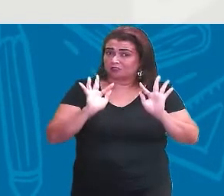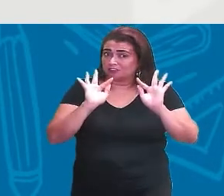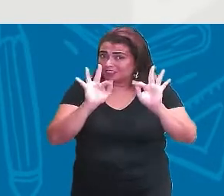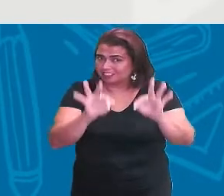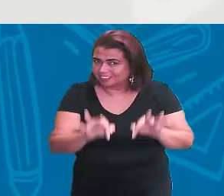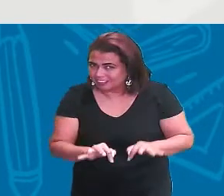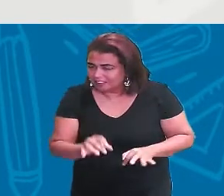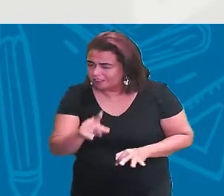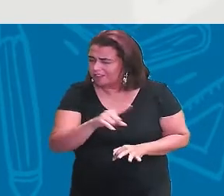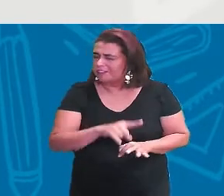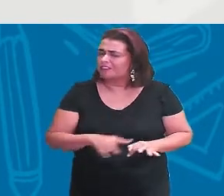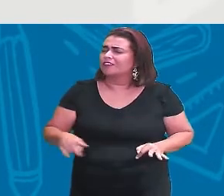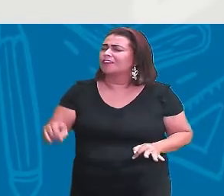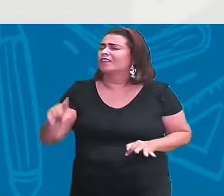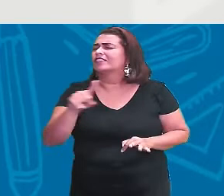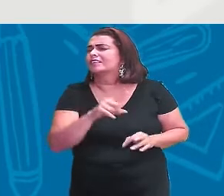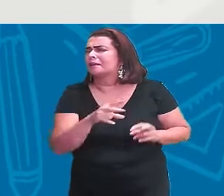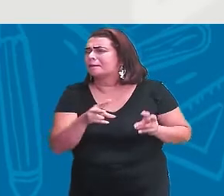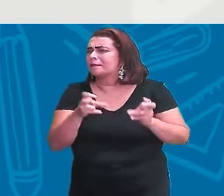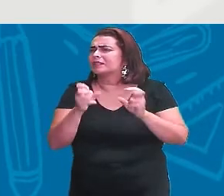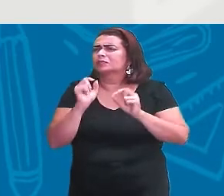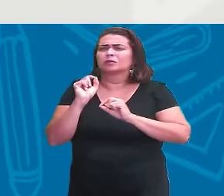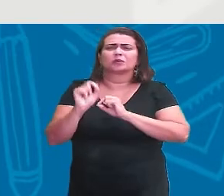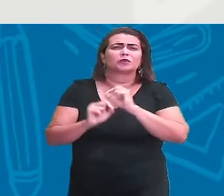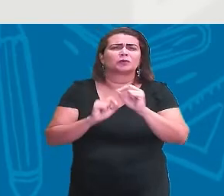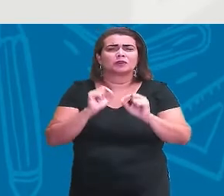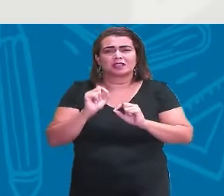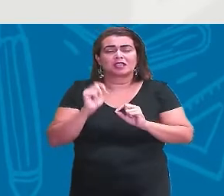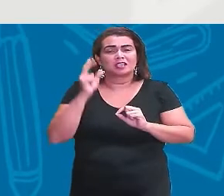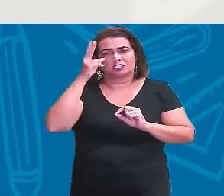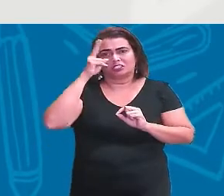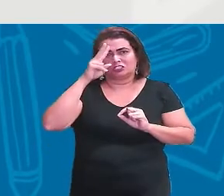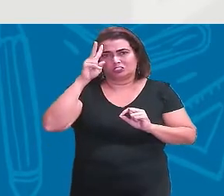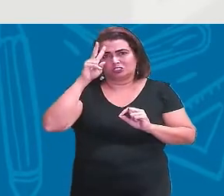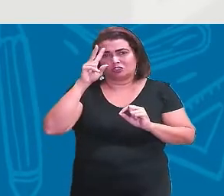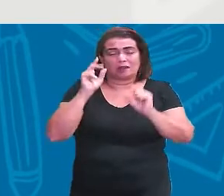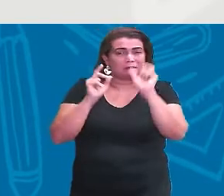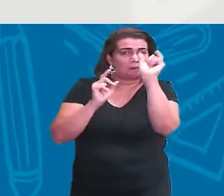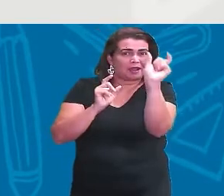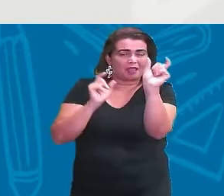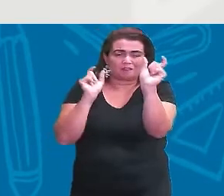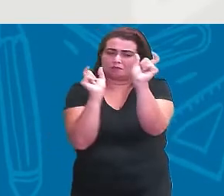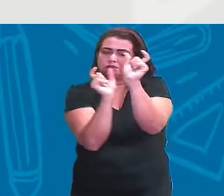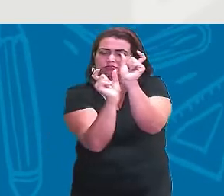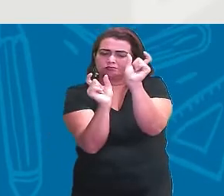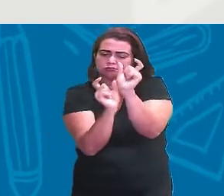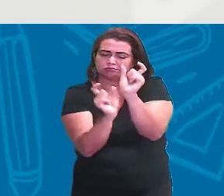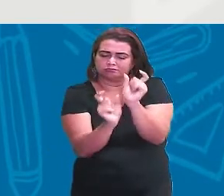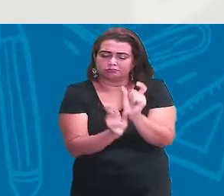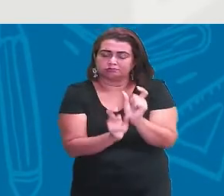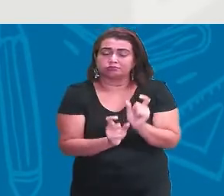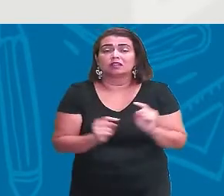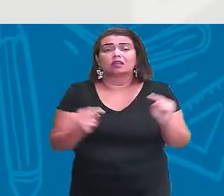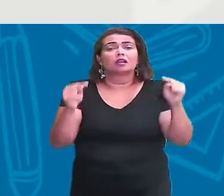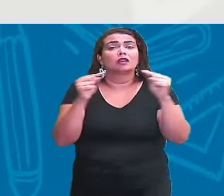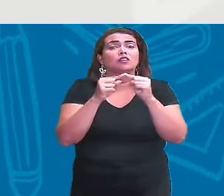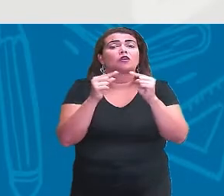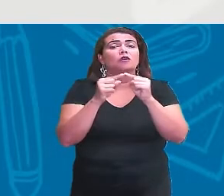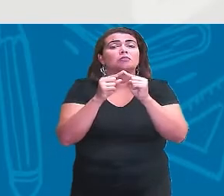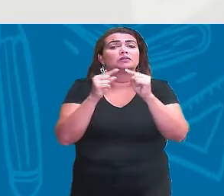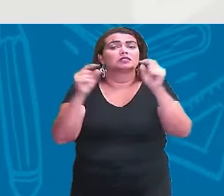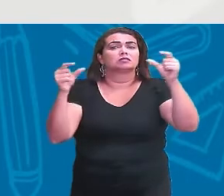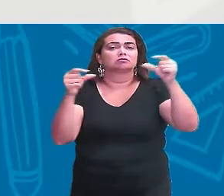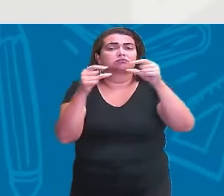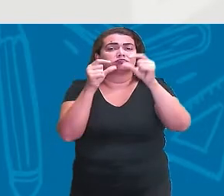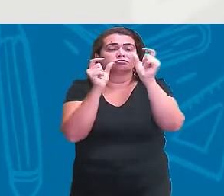E vocês perceberam que a história tinha rimas, não era? A gente sempre fazia uma rimazinha. Rimas são